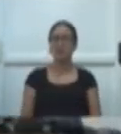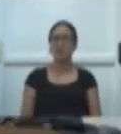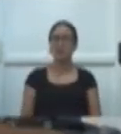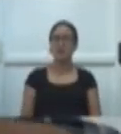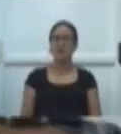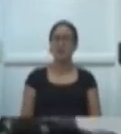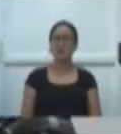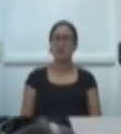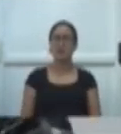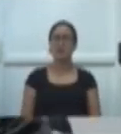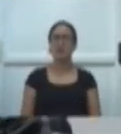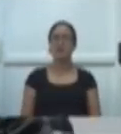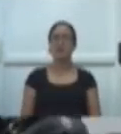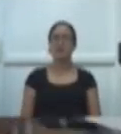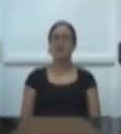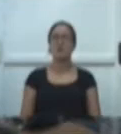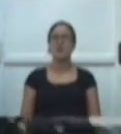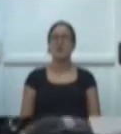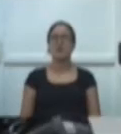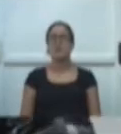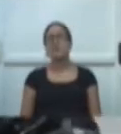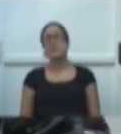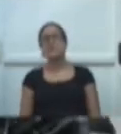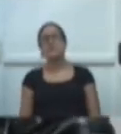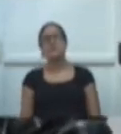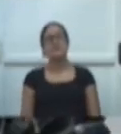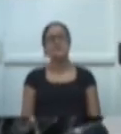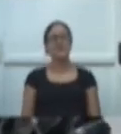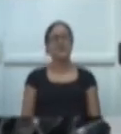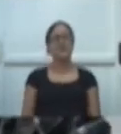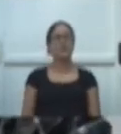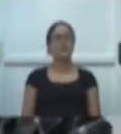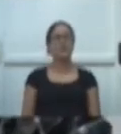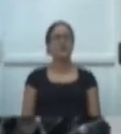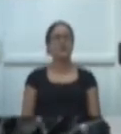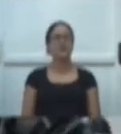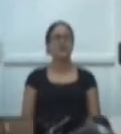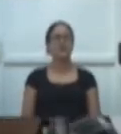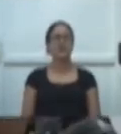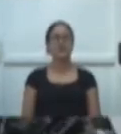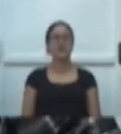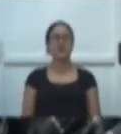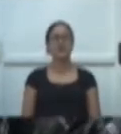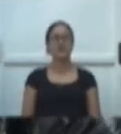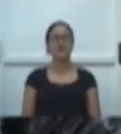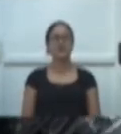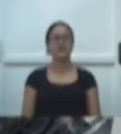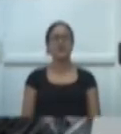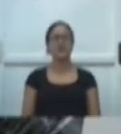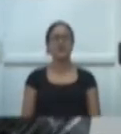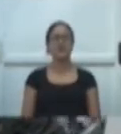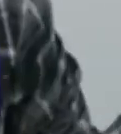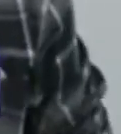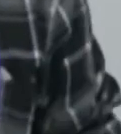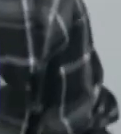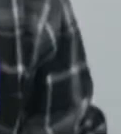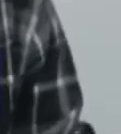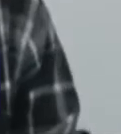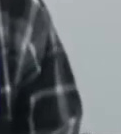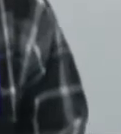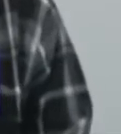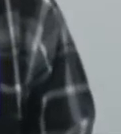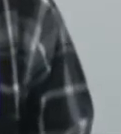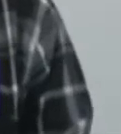Senhor presidente, eu vou pedir que mantenha silêncio, a minha palavra. Por favor. Hoje eu estou discutindo o requerimento. Por favor, silêncio no